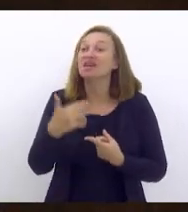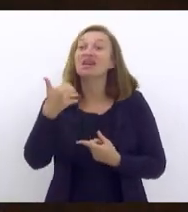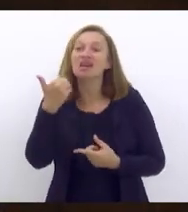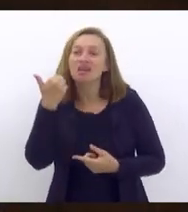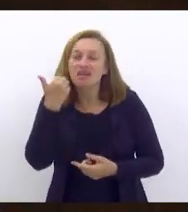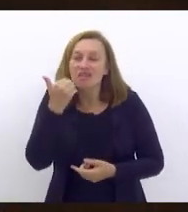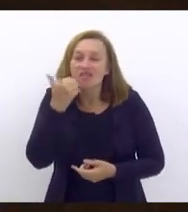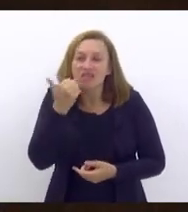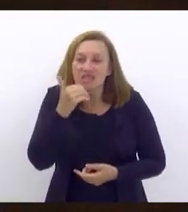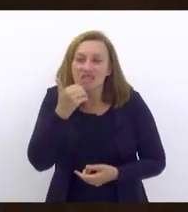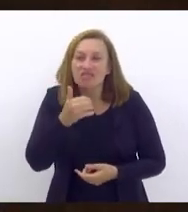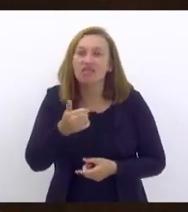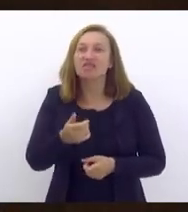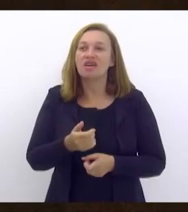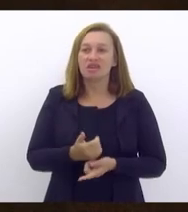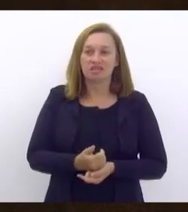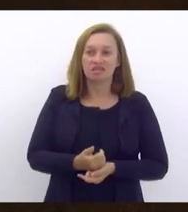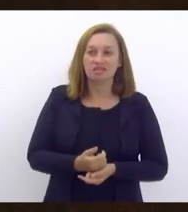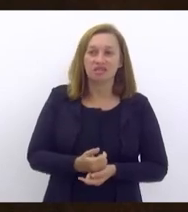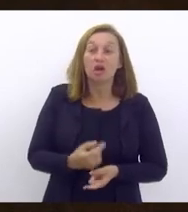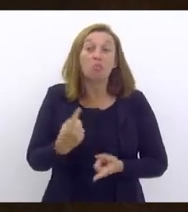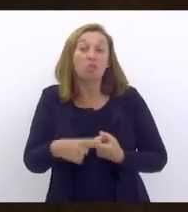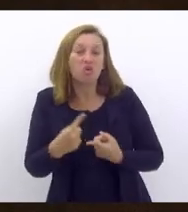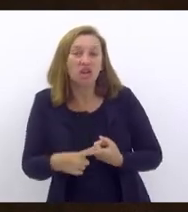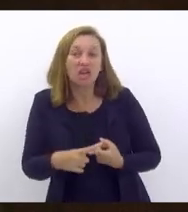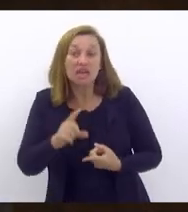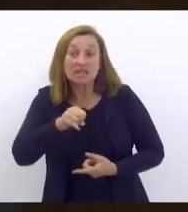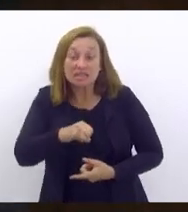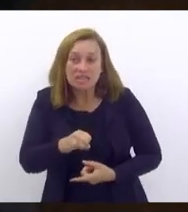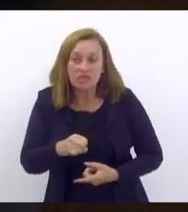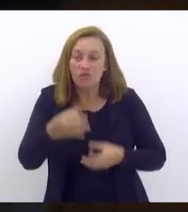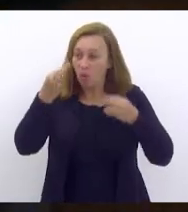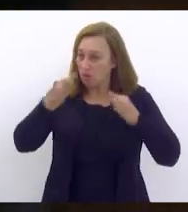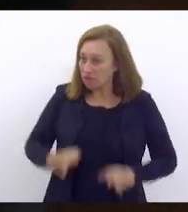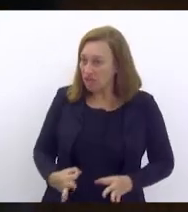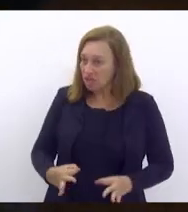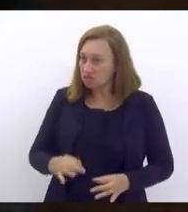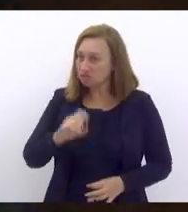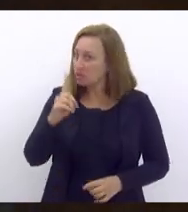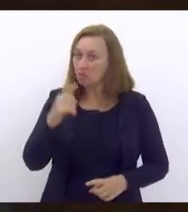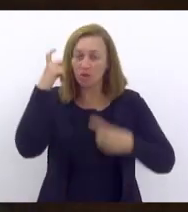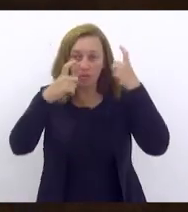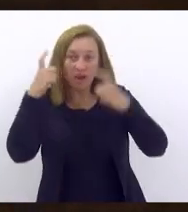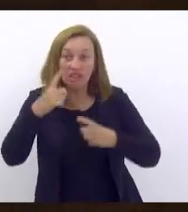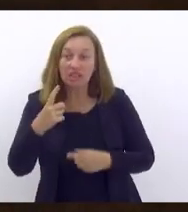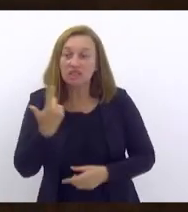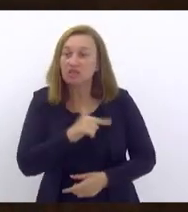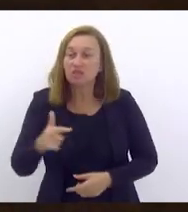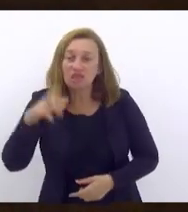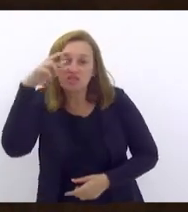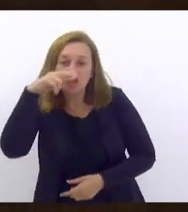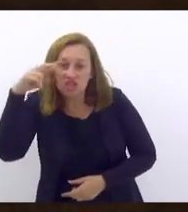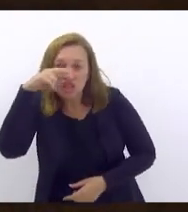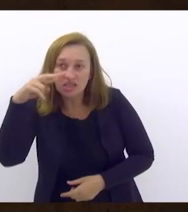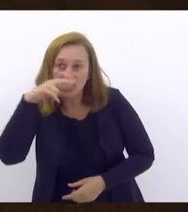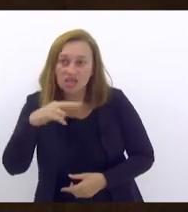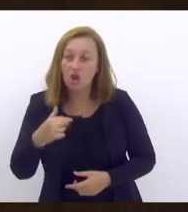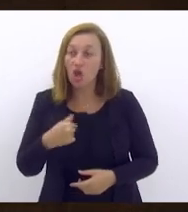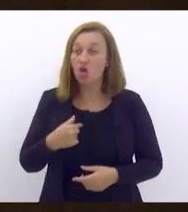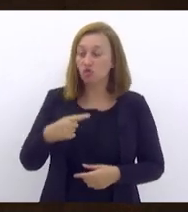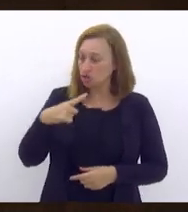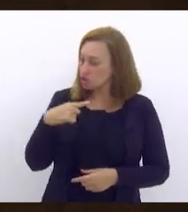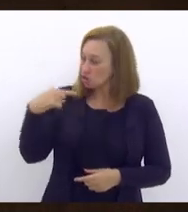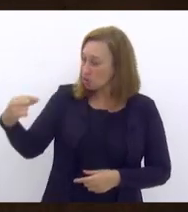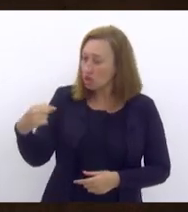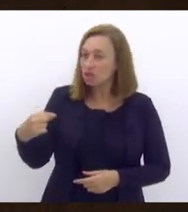não tiver na sacanagem, não pode estar incomodado. Não tem fiscalização arbitrária. Eu fui eleito para isso. O deputado